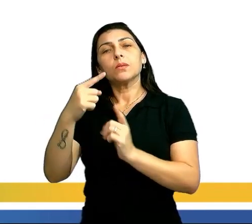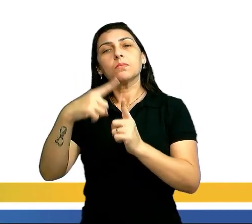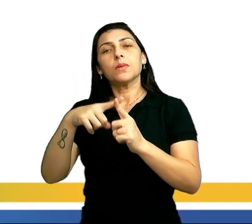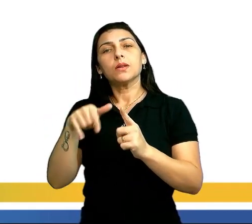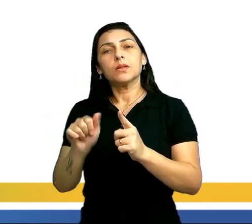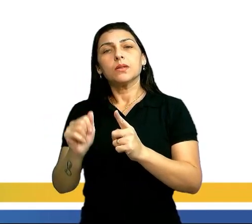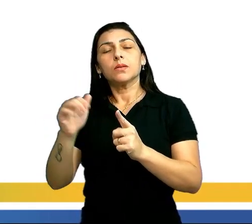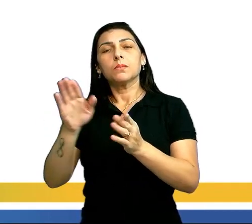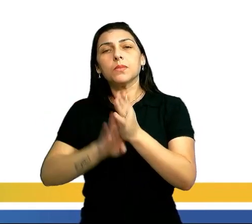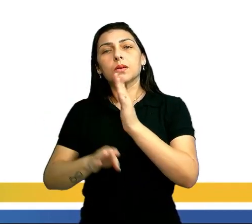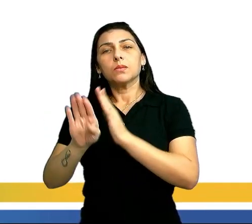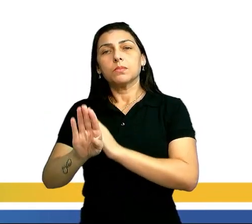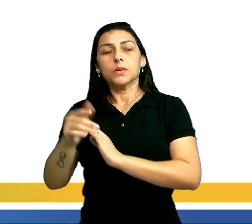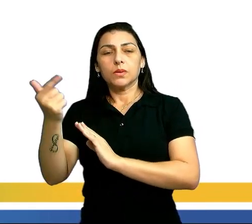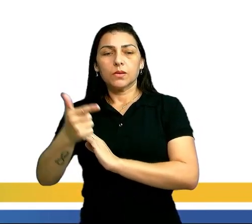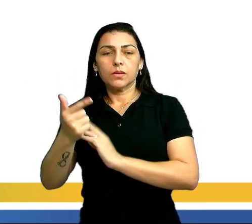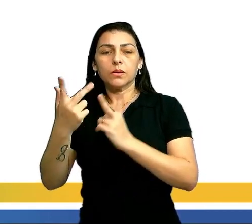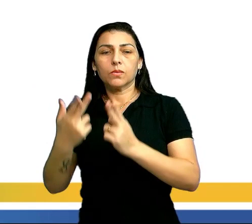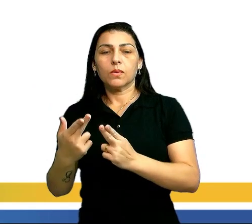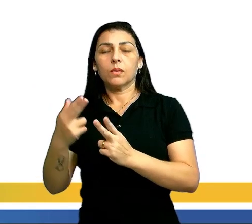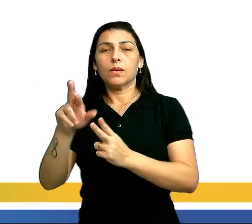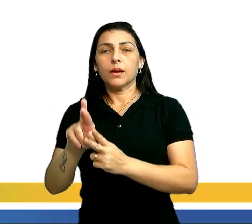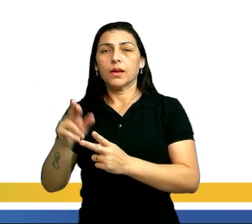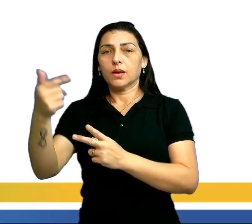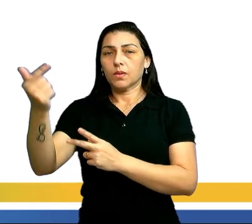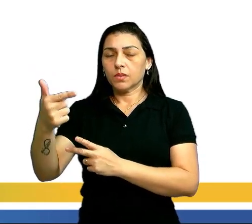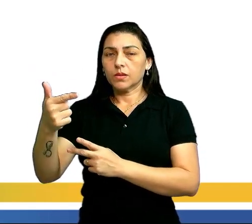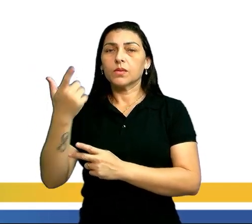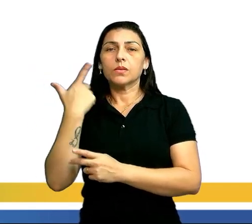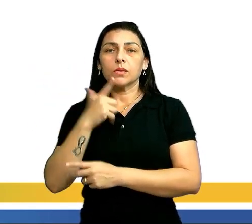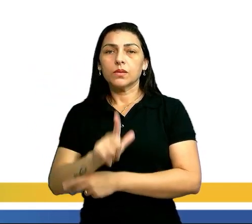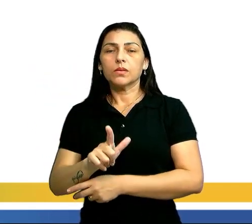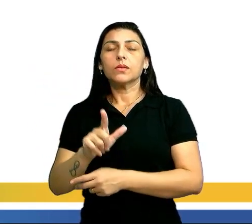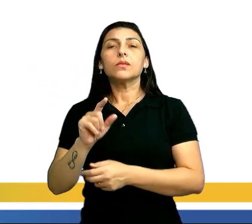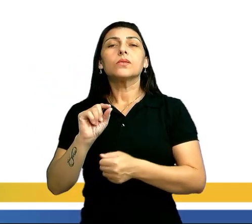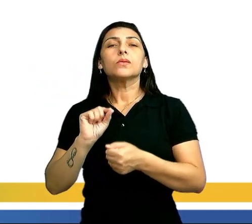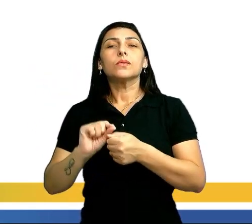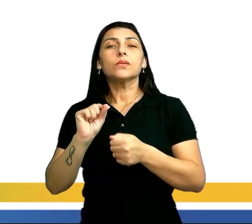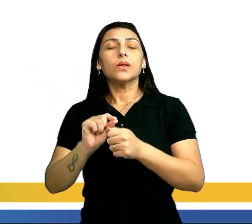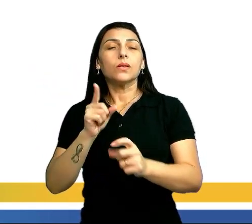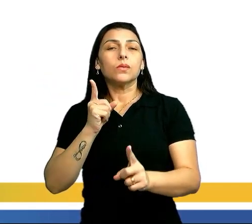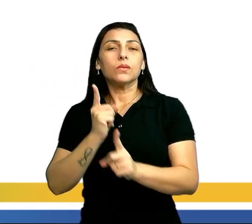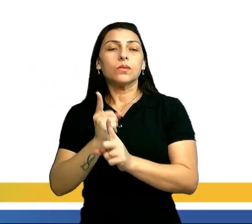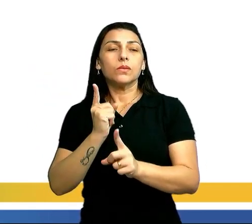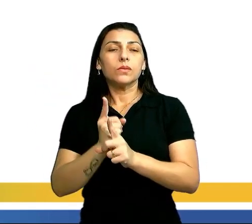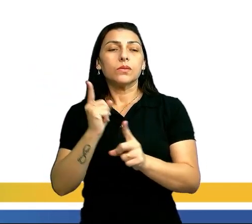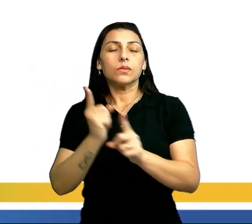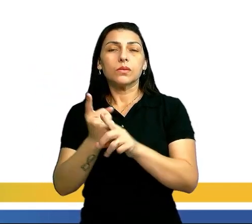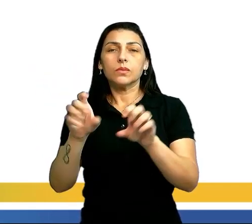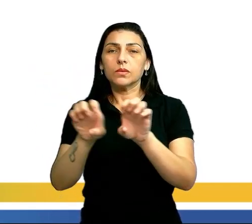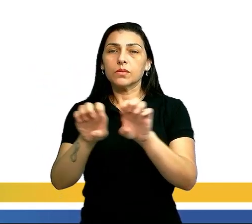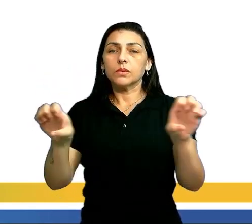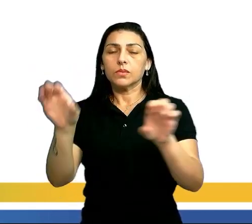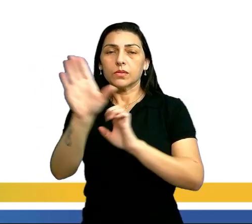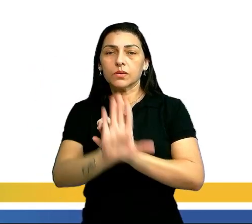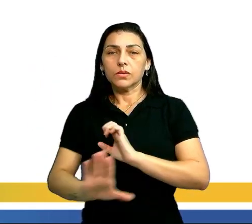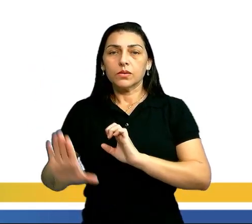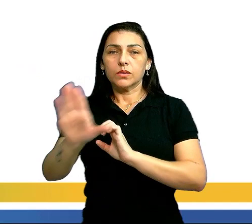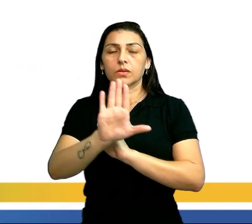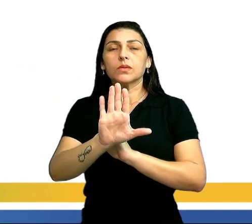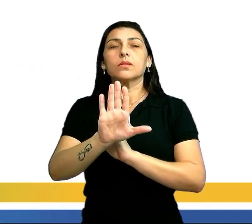mais y menos b ao quadrado igual a r ao quadrado, nós conseguimos encontrar a equação